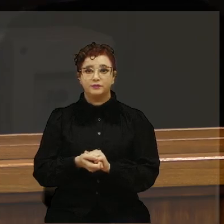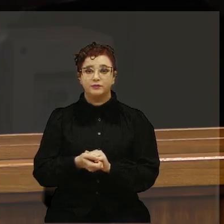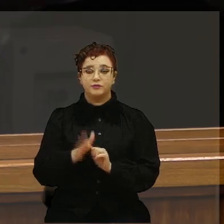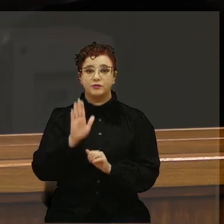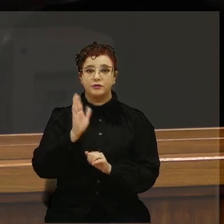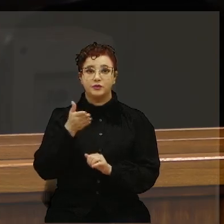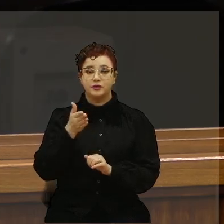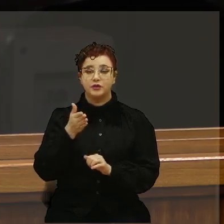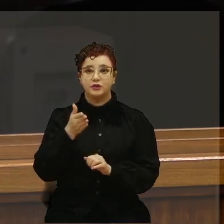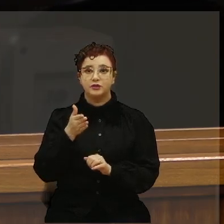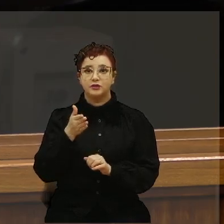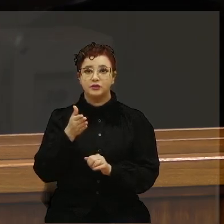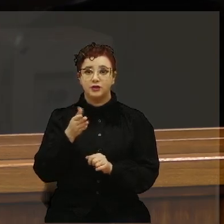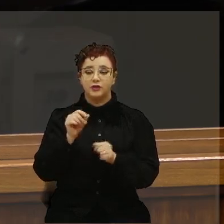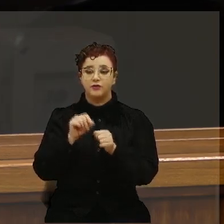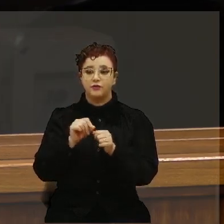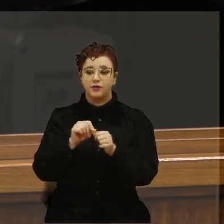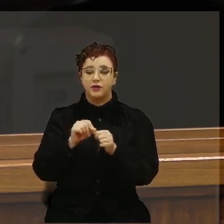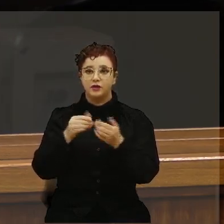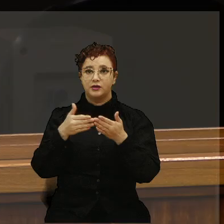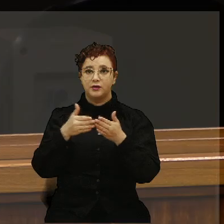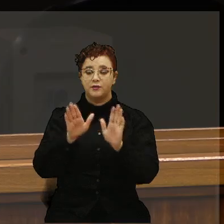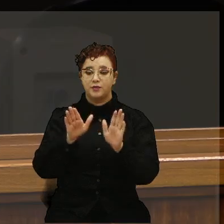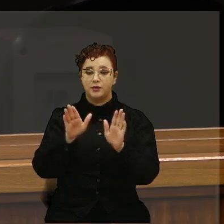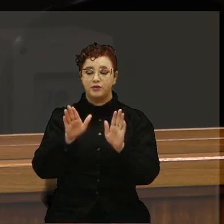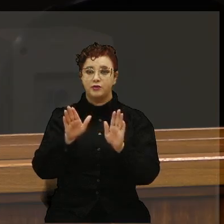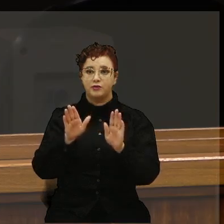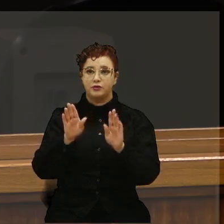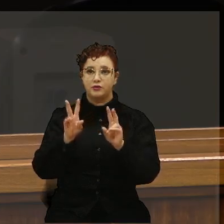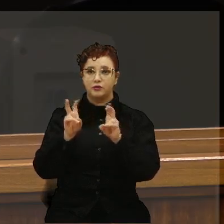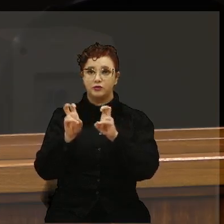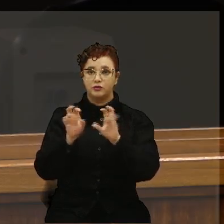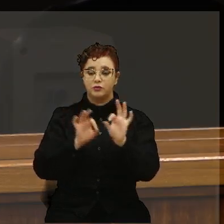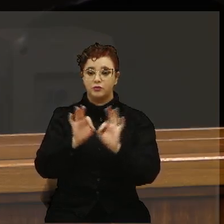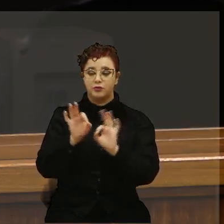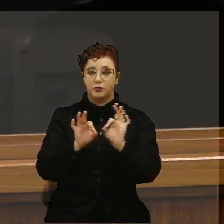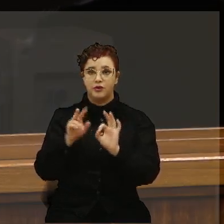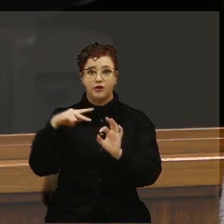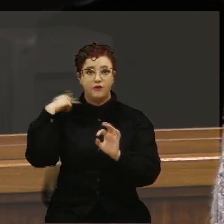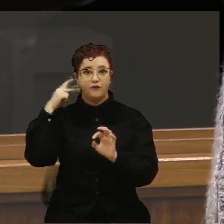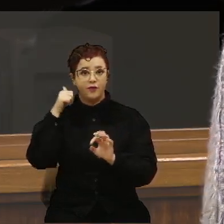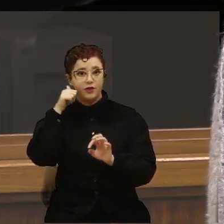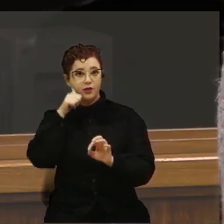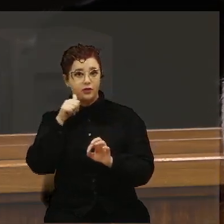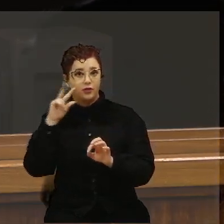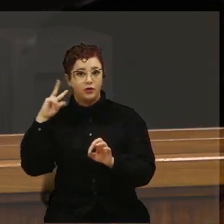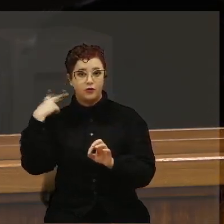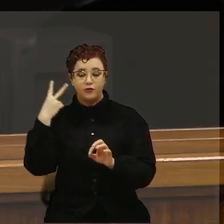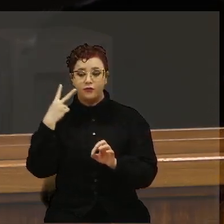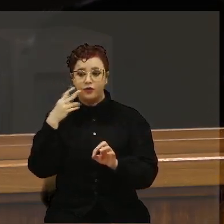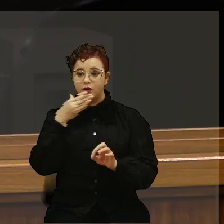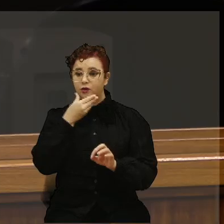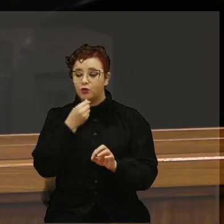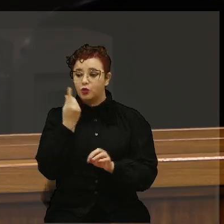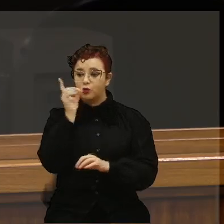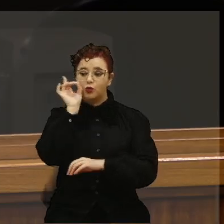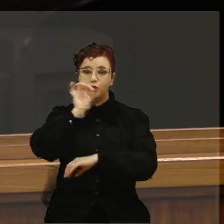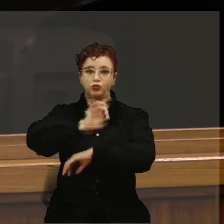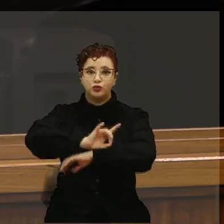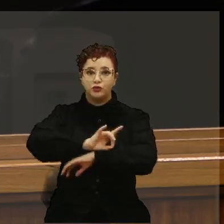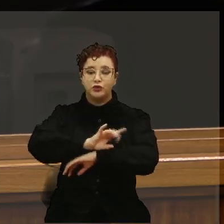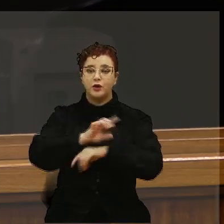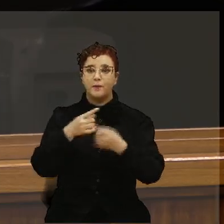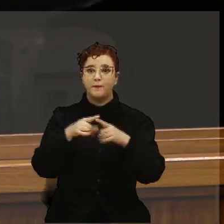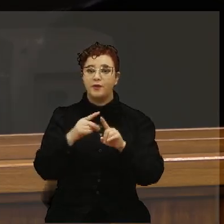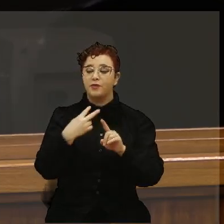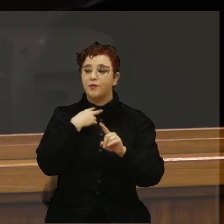toda a abertura em relação a esse programa, vereador e vereadora por um dia, mas eu não poderia deixar